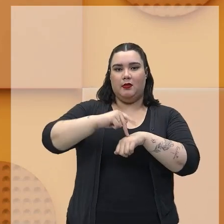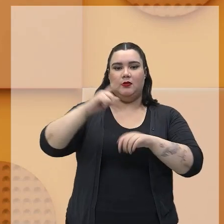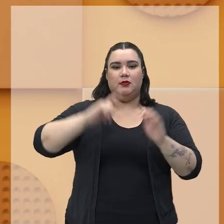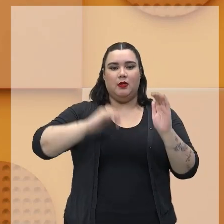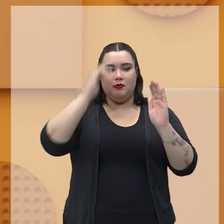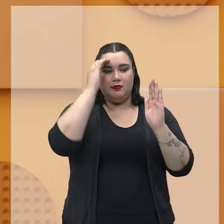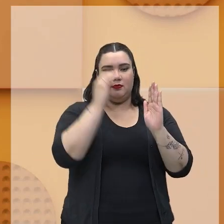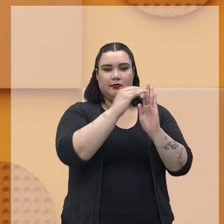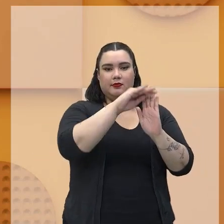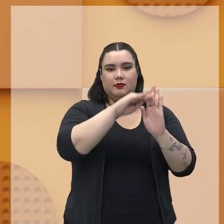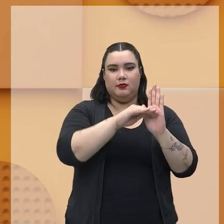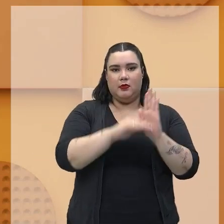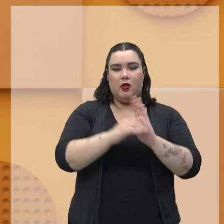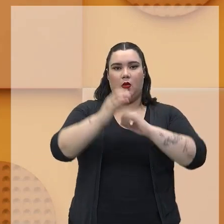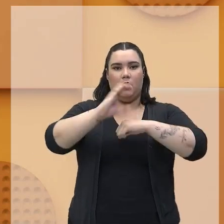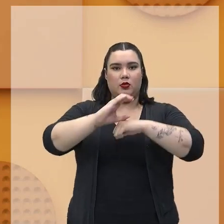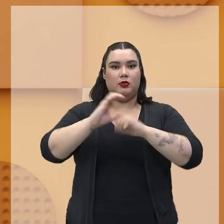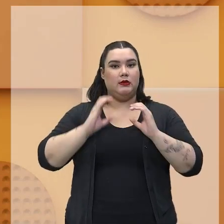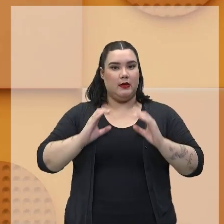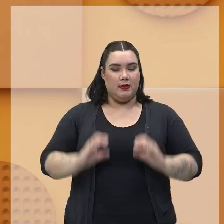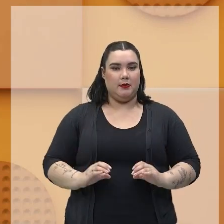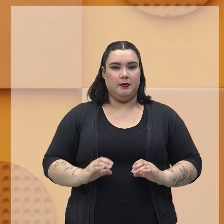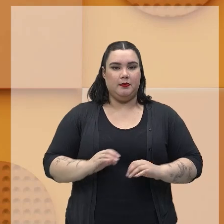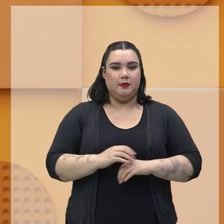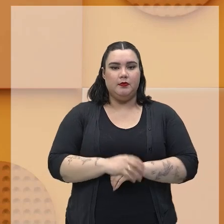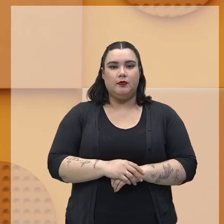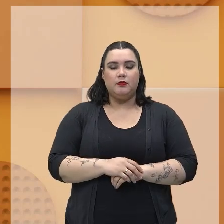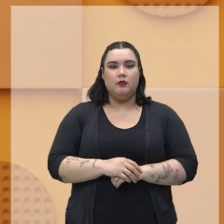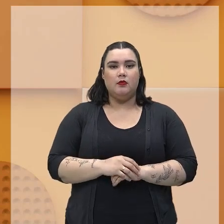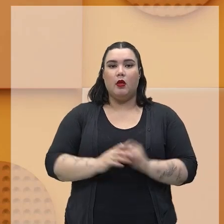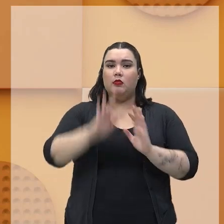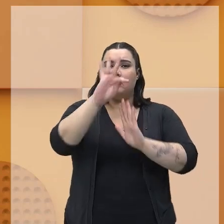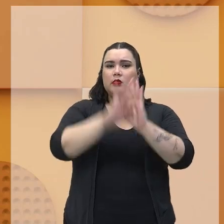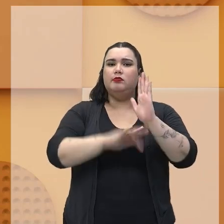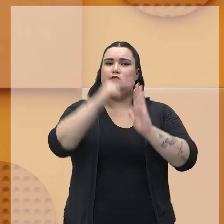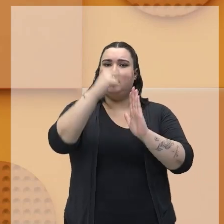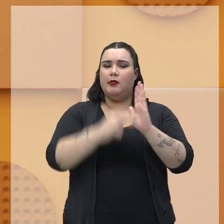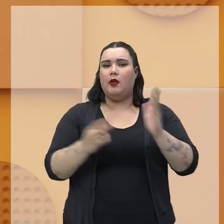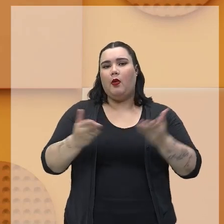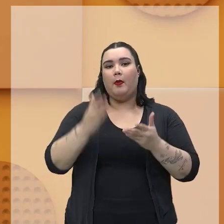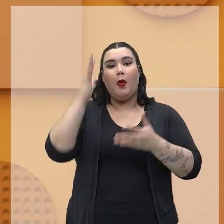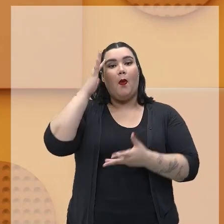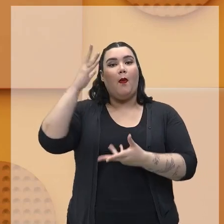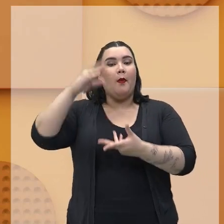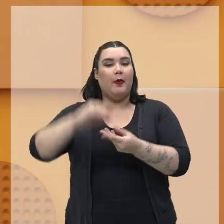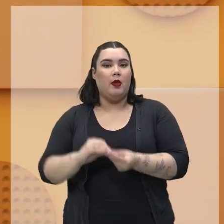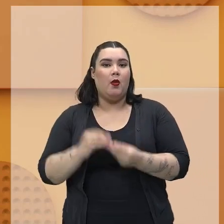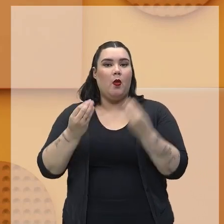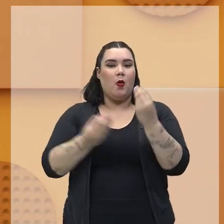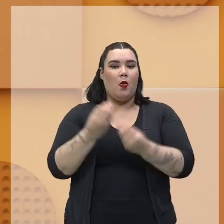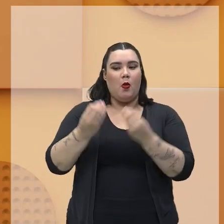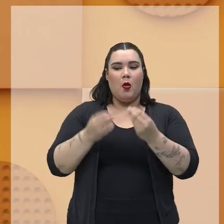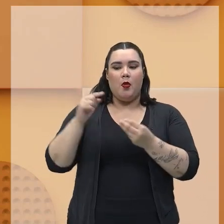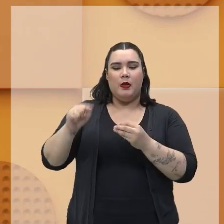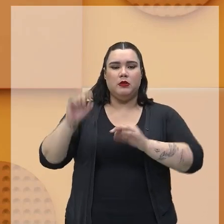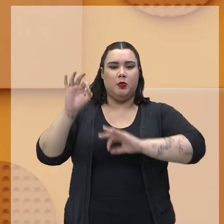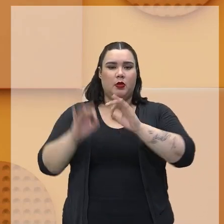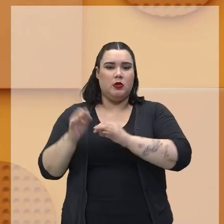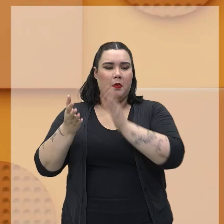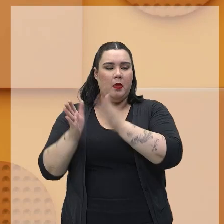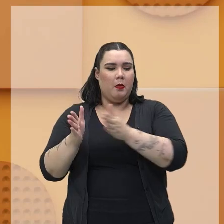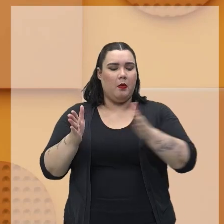chamada Constituição Cidadã. Vamos então ao texto para a gente entender um pouquinho mais sobre os ritos que essa Carta